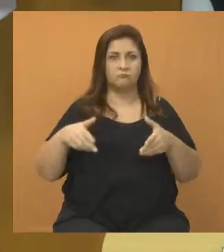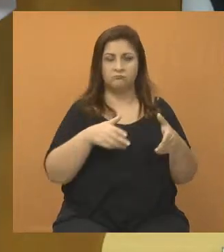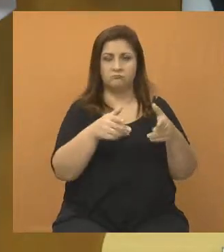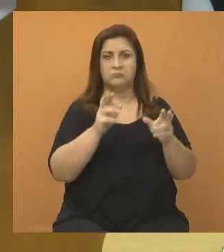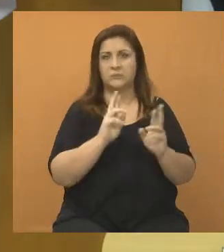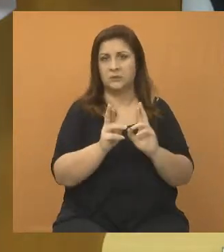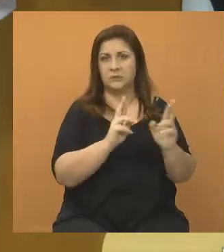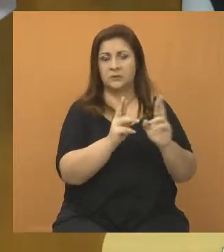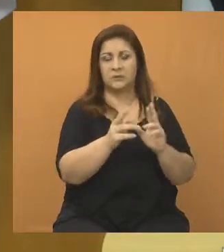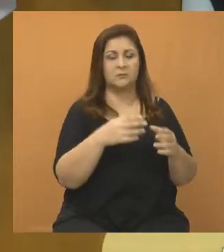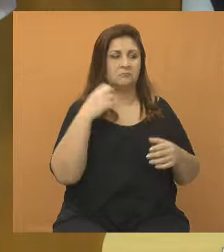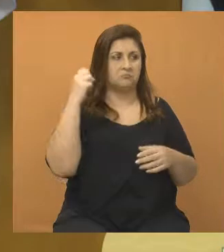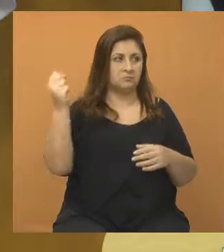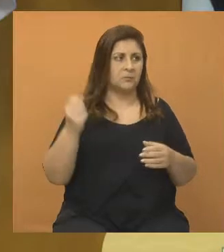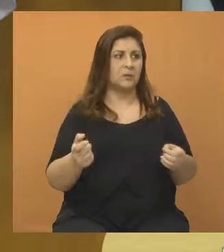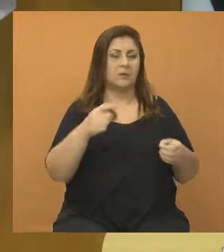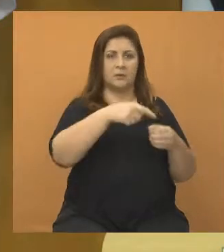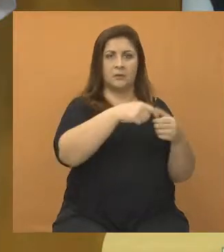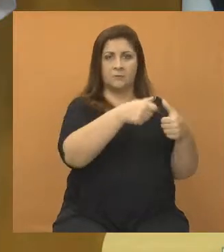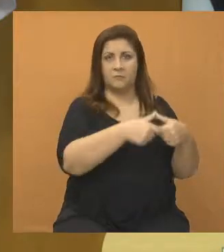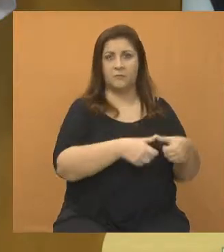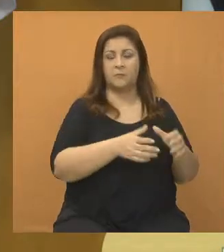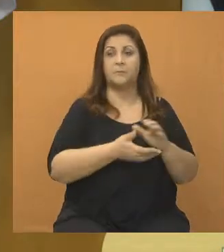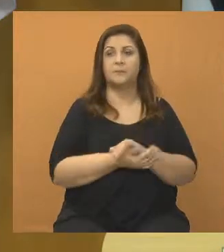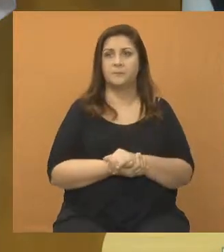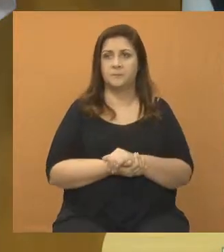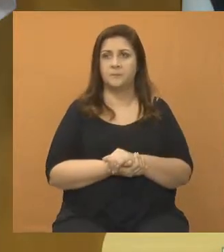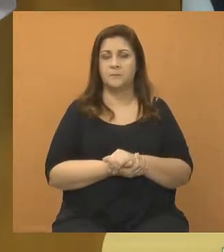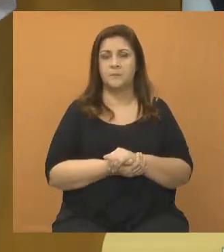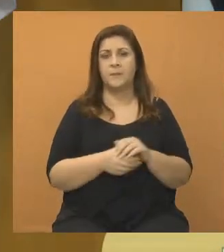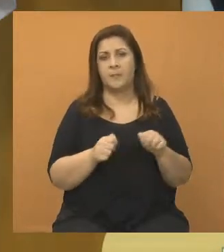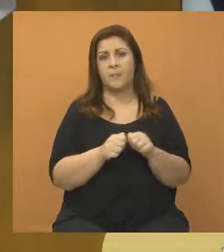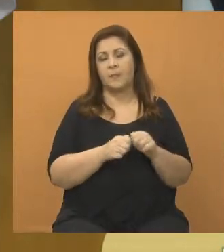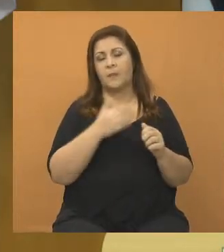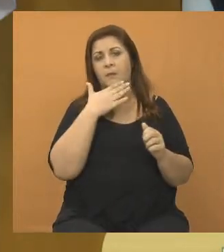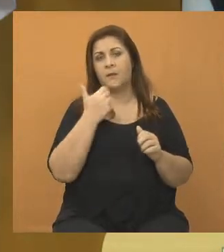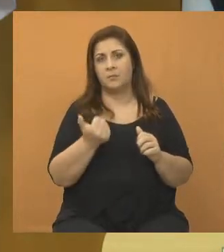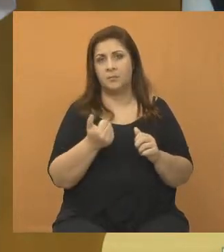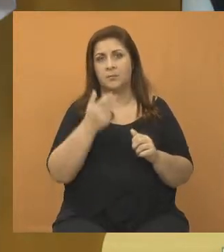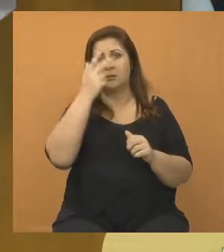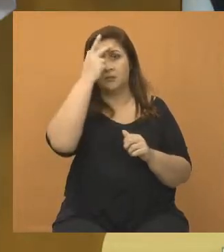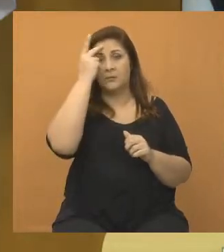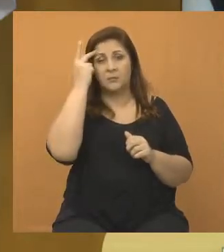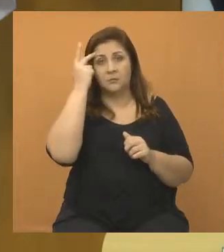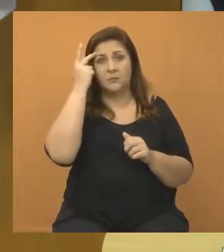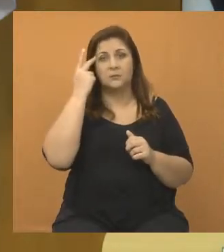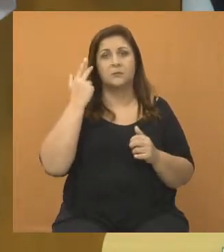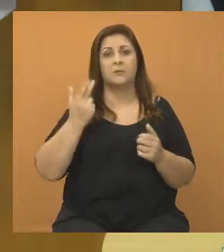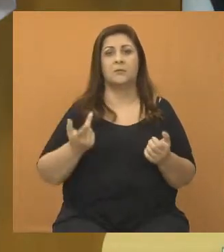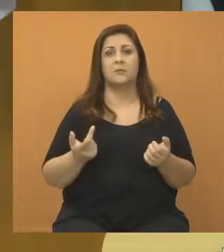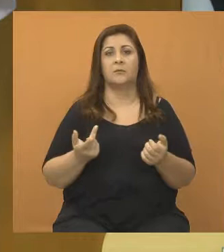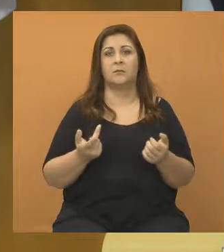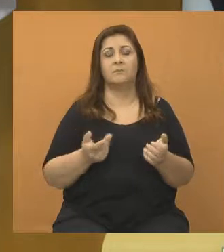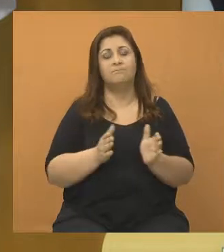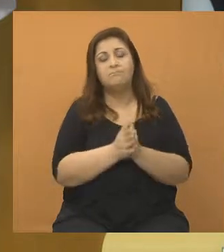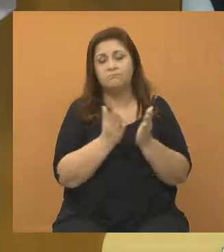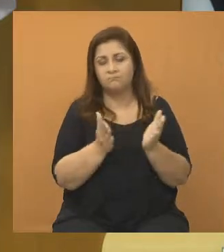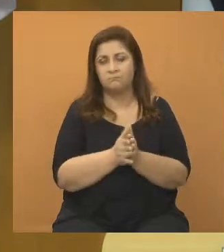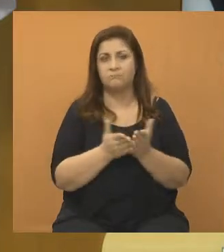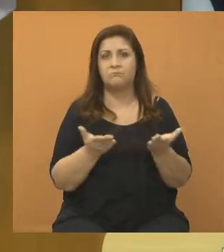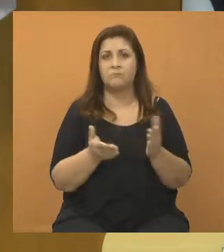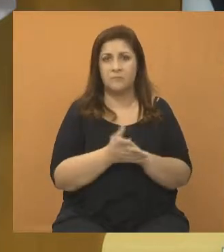assistência social, né, de atendimento, né, de melhora da qualidade para essas pessoas mais